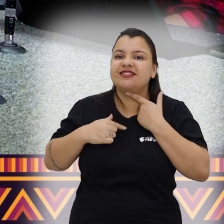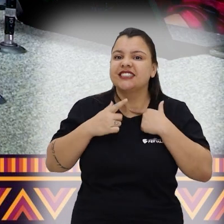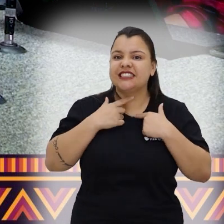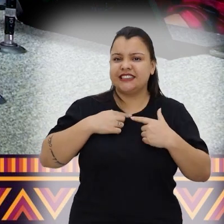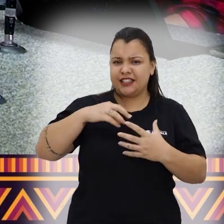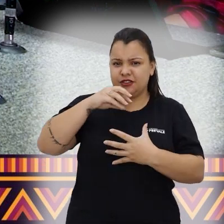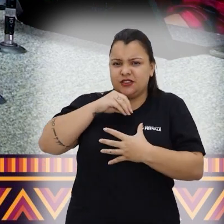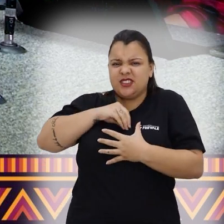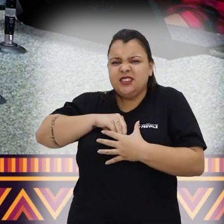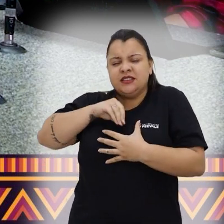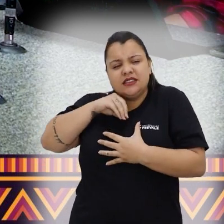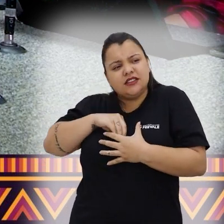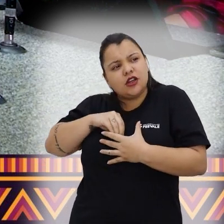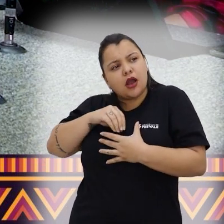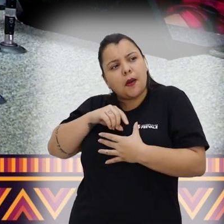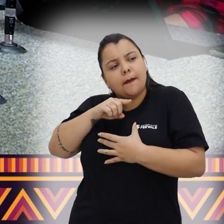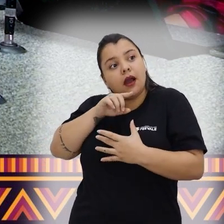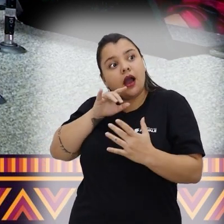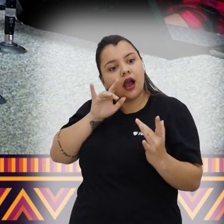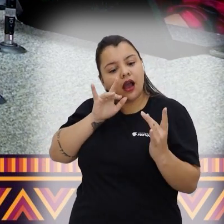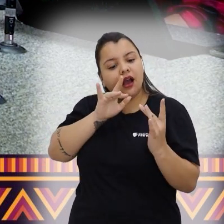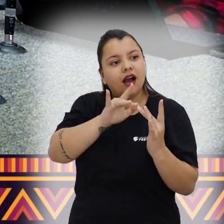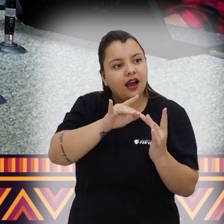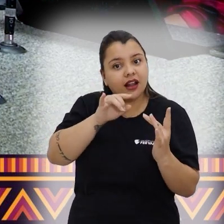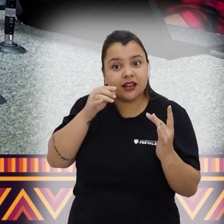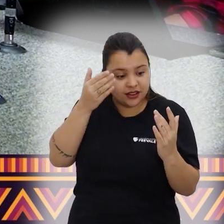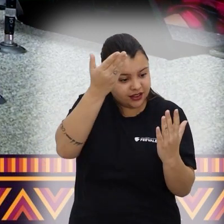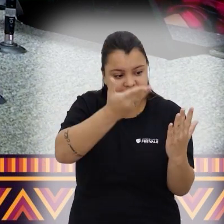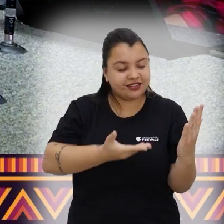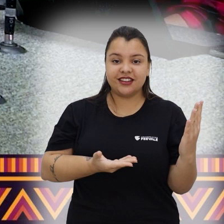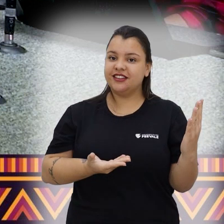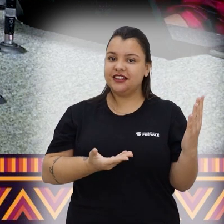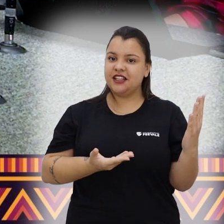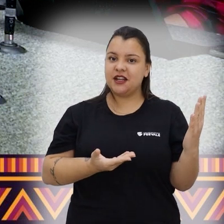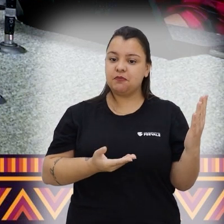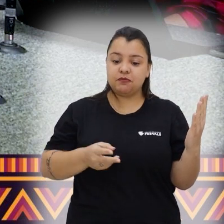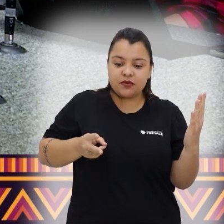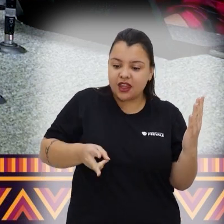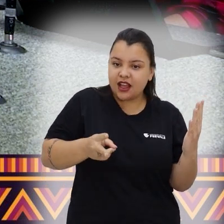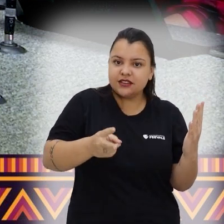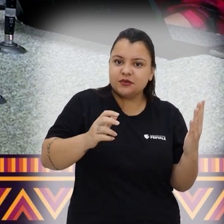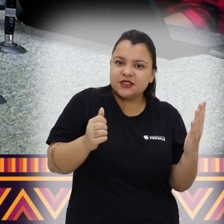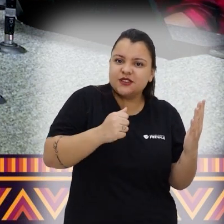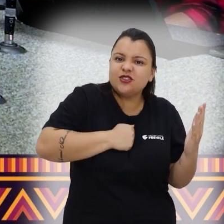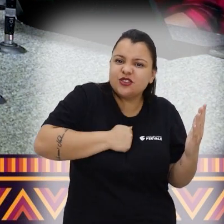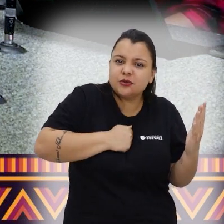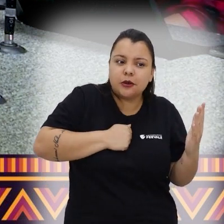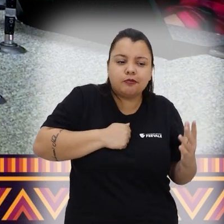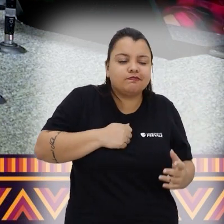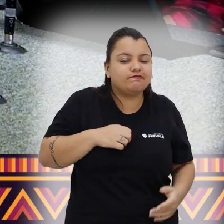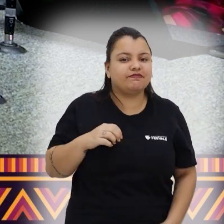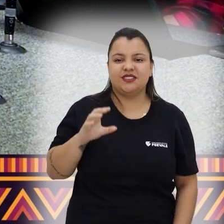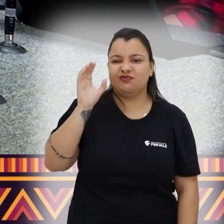mim se coincide, tá ali, sabe? Sim. Eu fico pensando, é uma coisa que sempre teve comigo e eu nunca